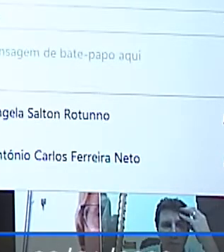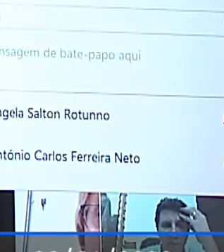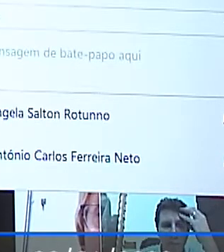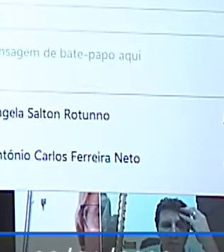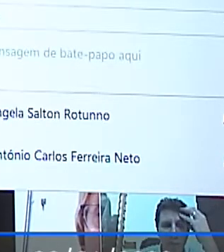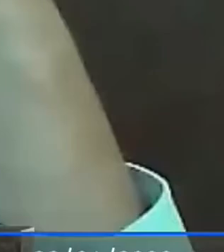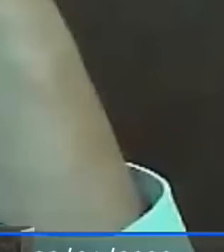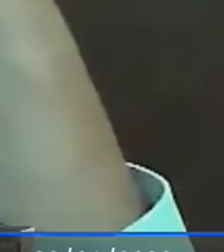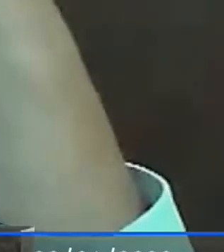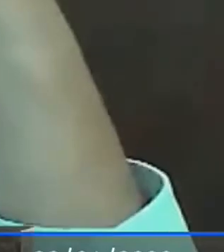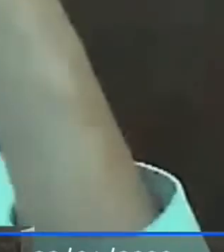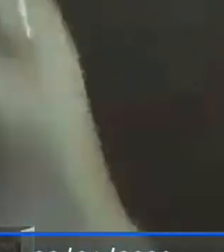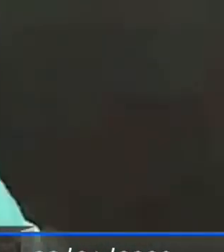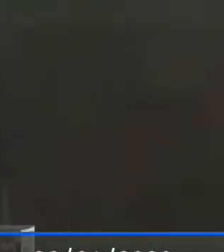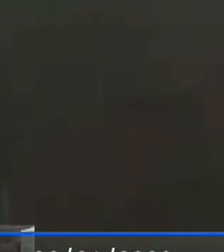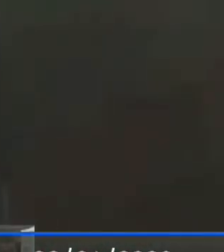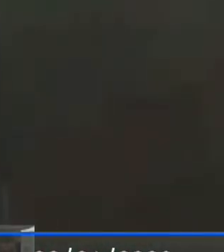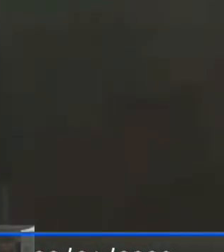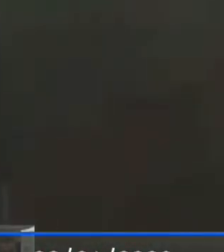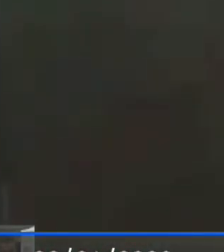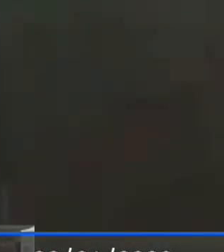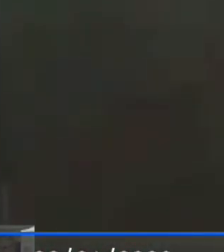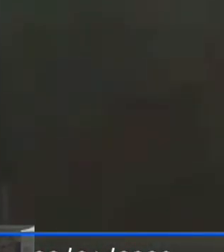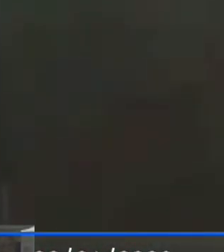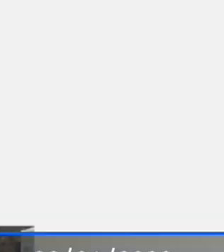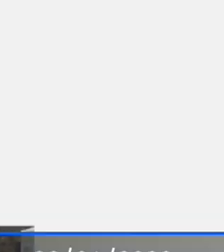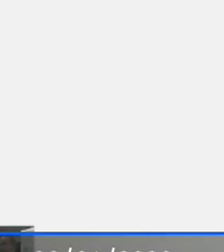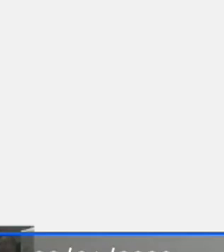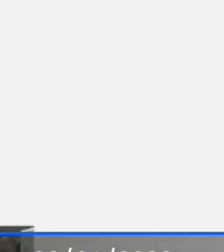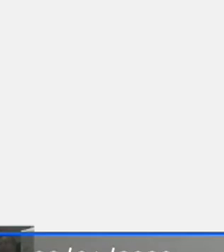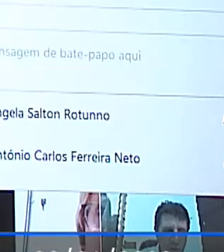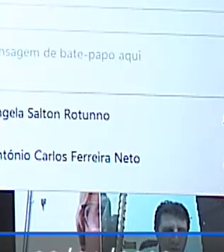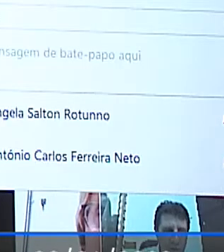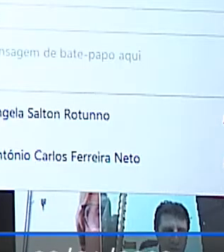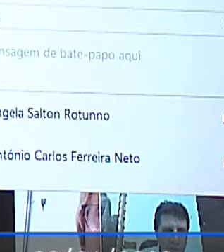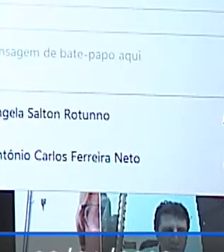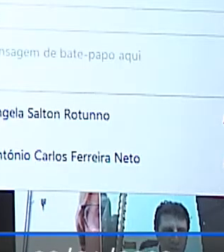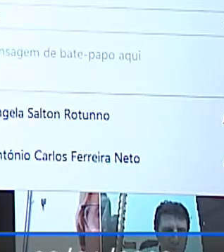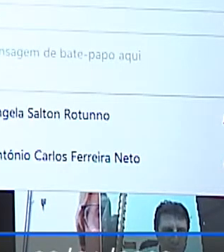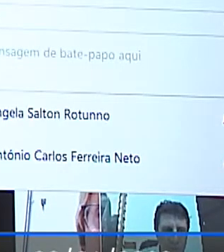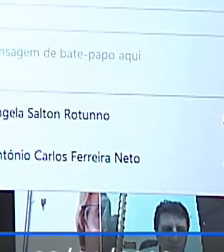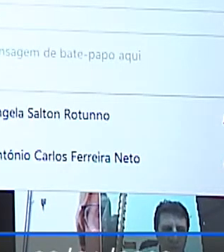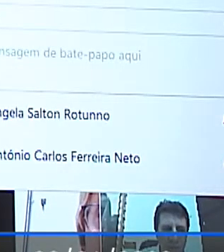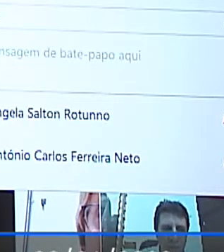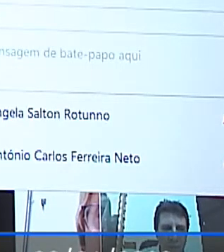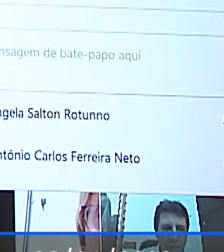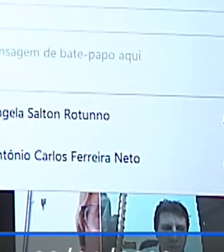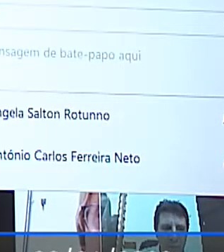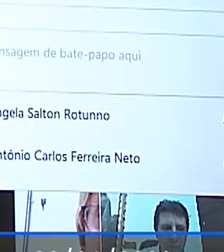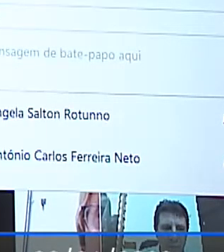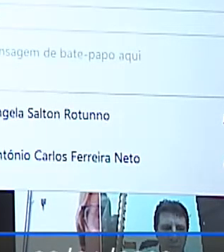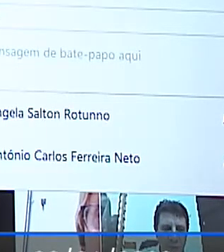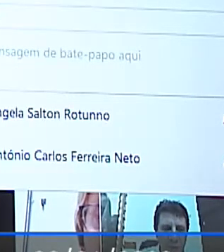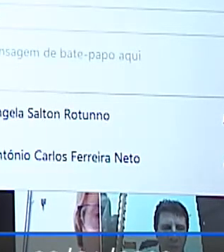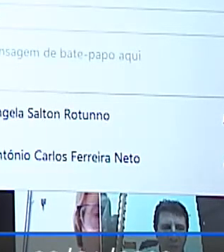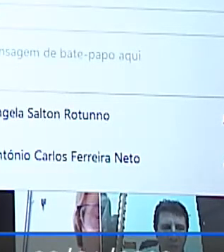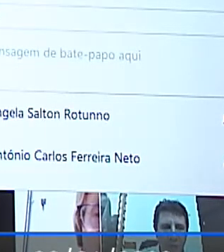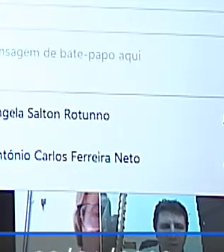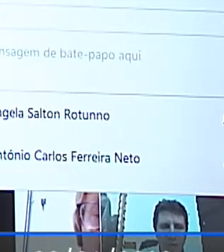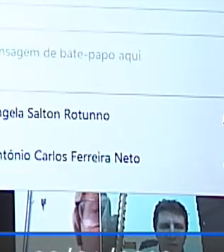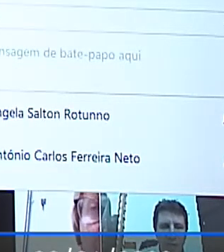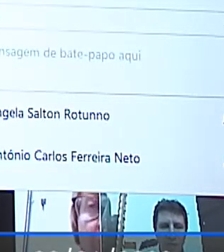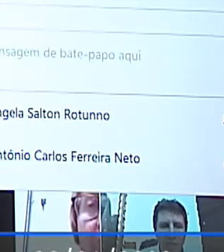Você está nos ouvindo bem? Bom, enquanto a gente tenta... Está ouvindo? Tenta novamente. Estou ouvindo bem.